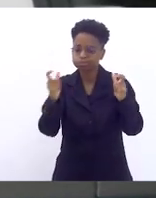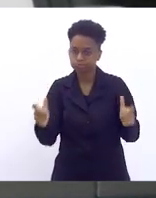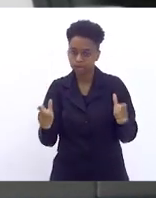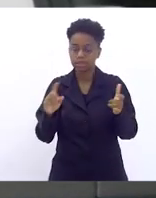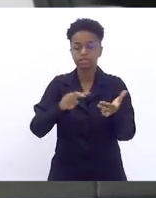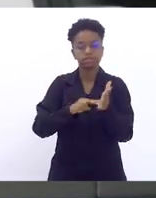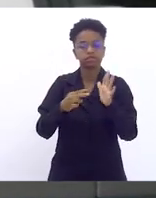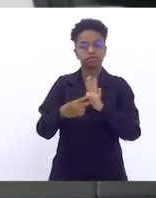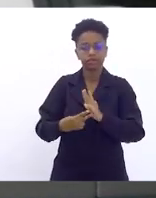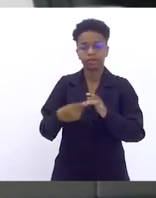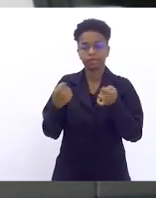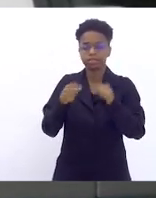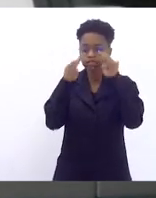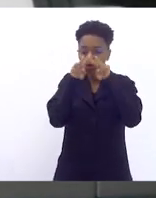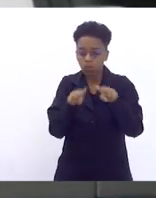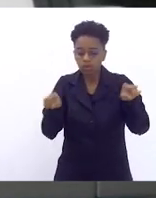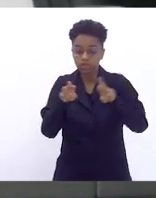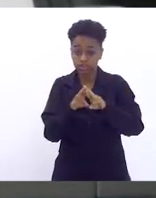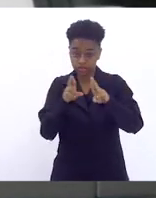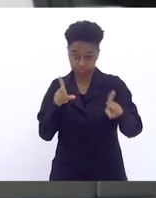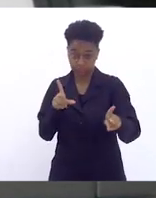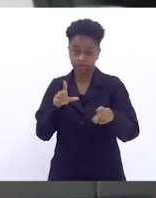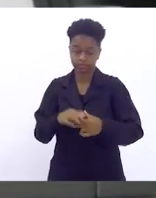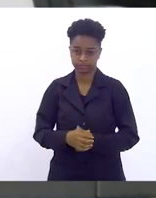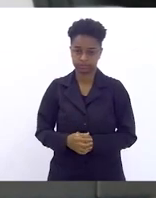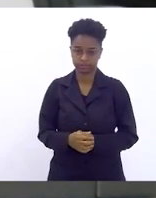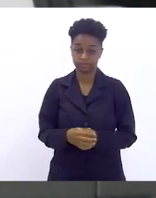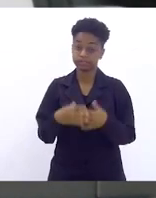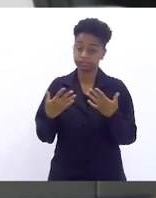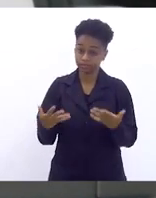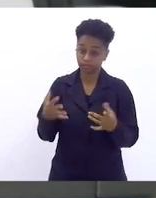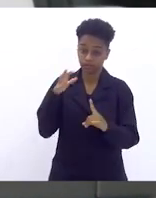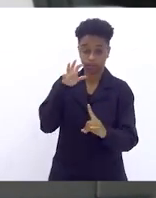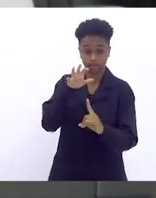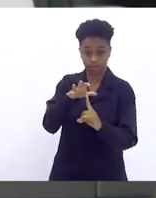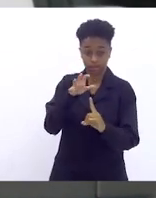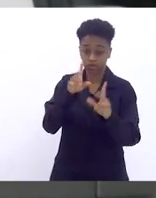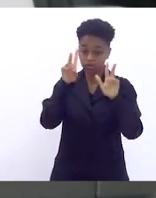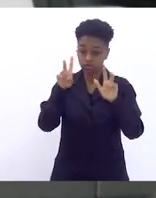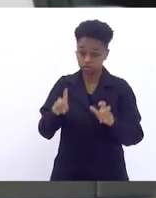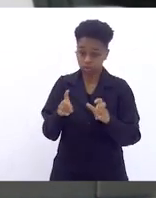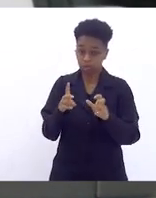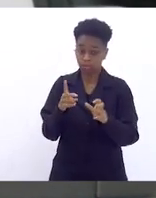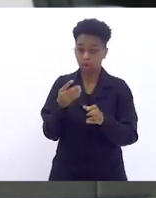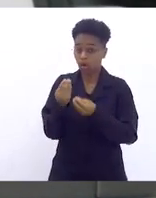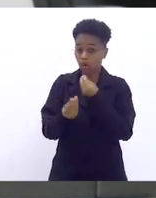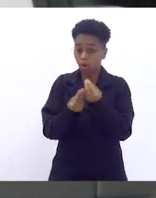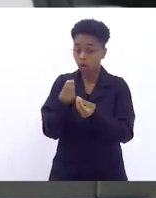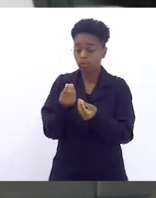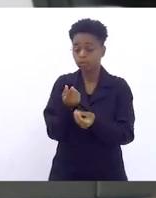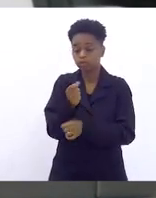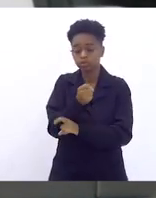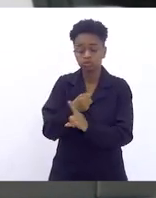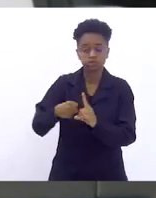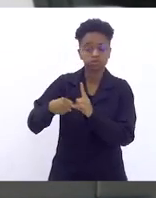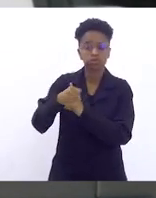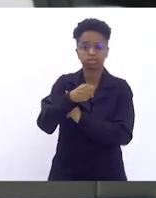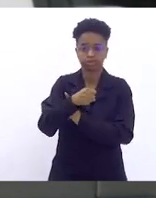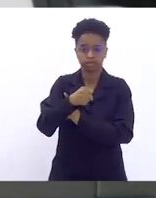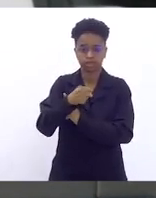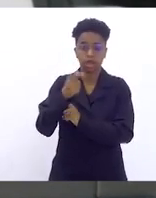uma um olhar diferente então essa pressão relacionada aos recursos naturais é como a sociedade